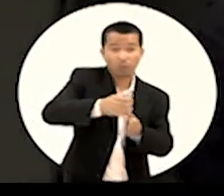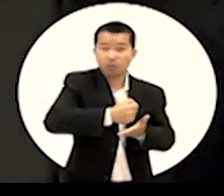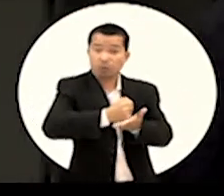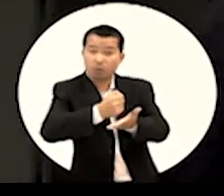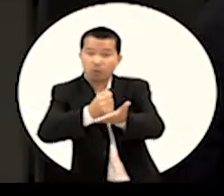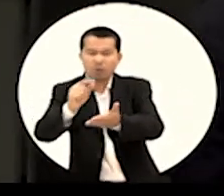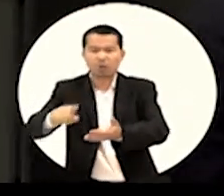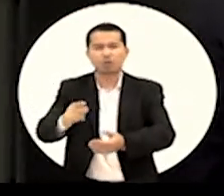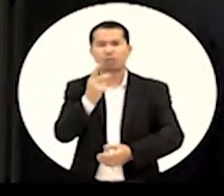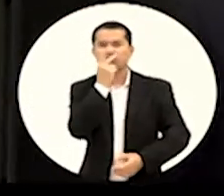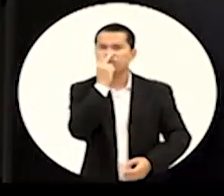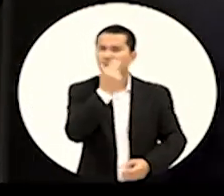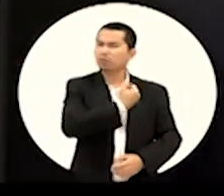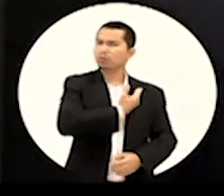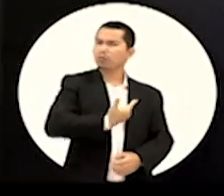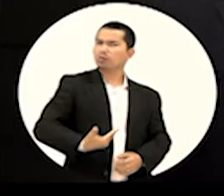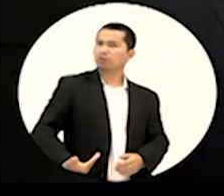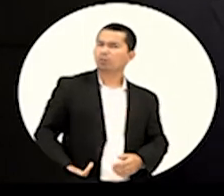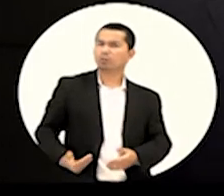governo.